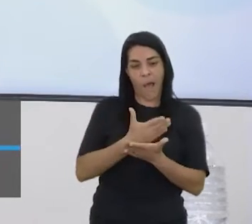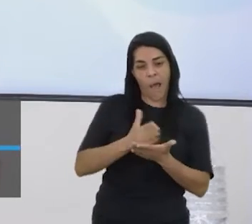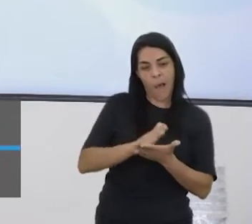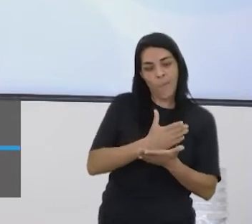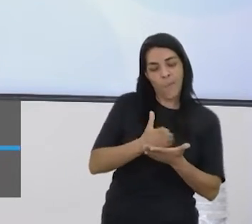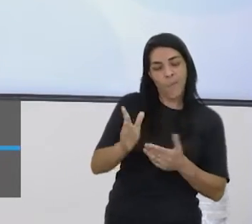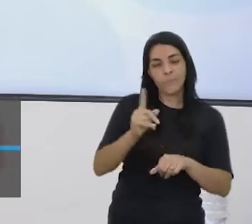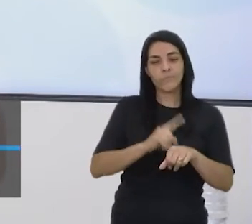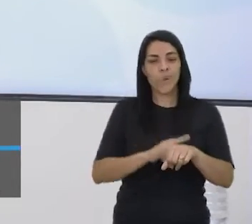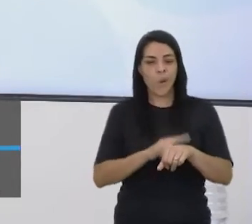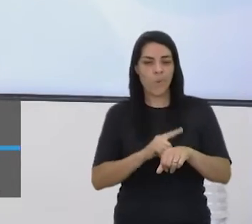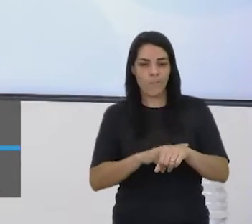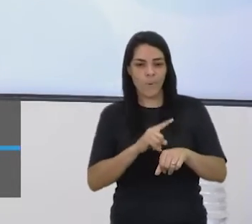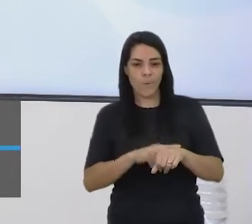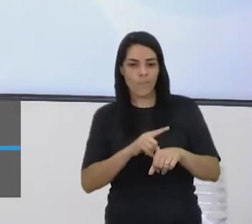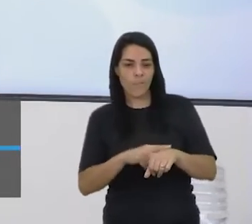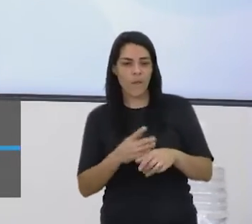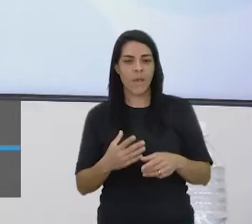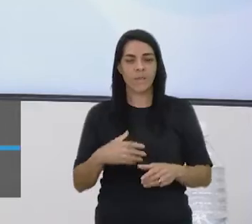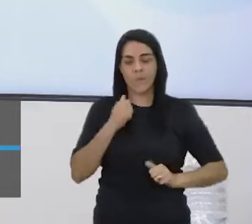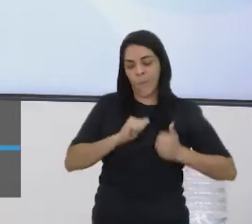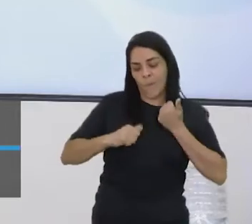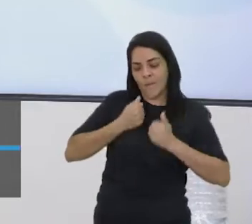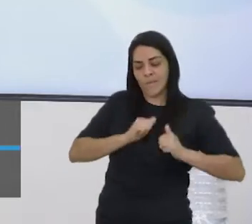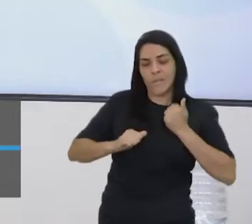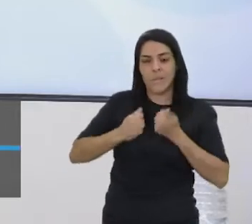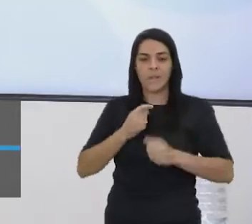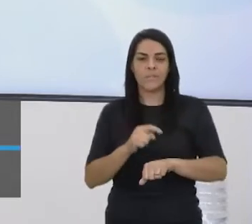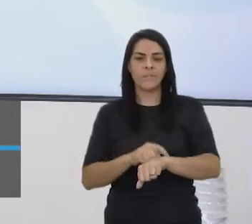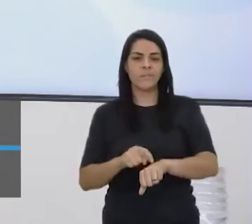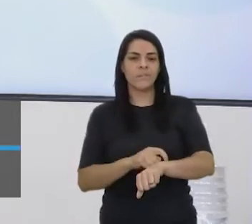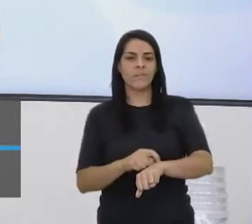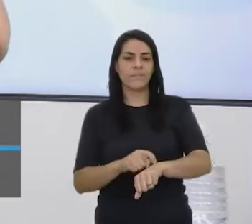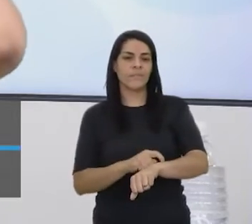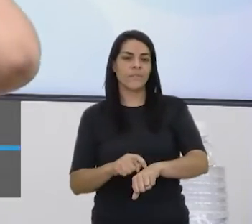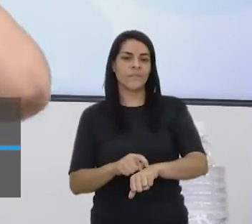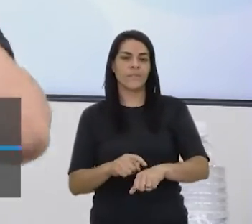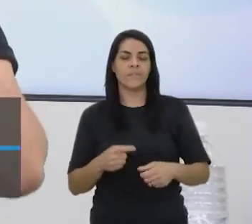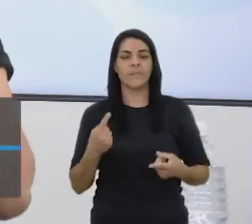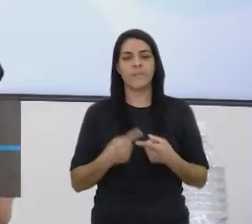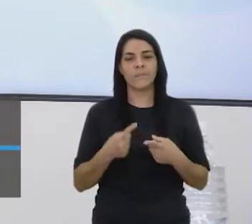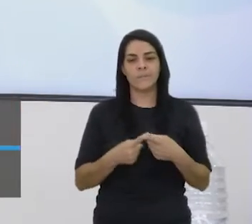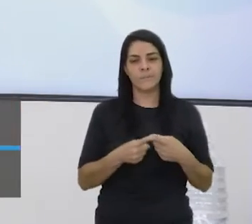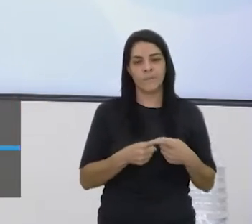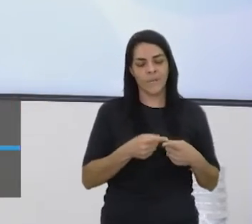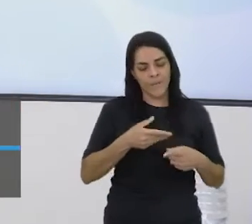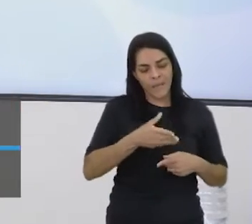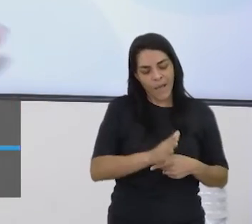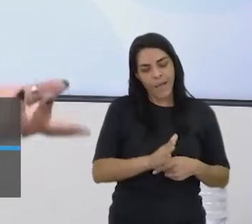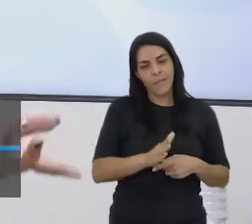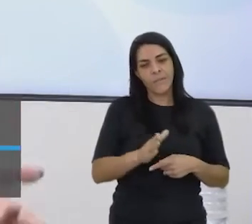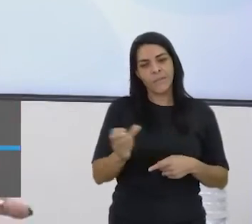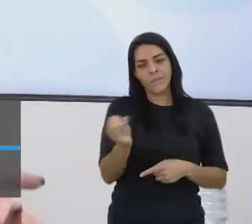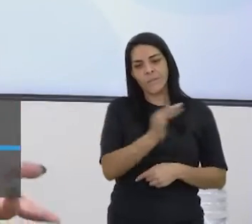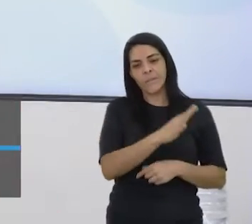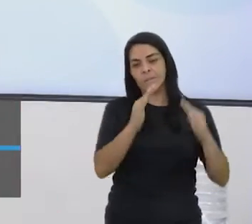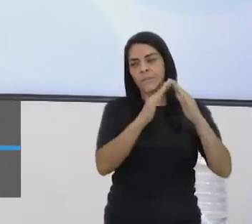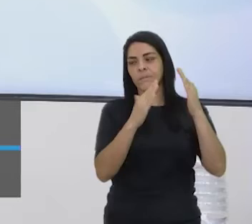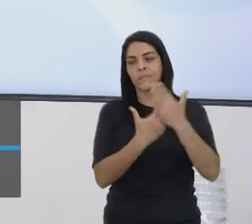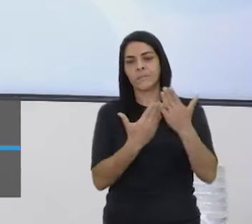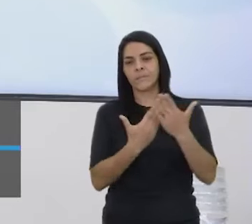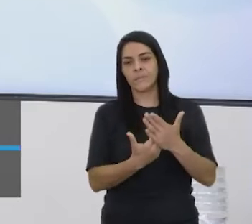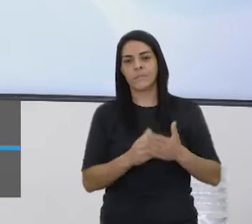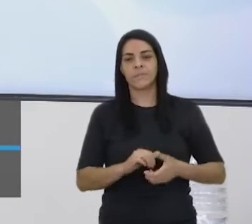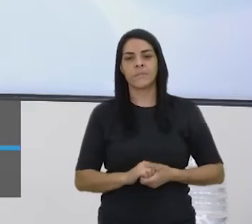assim com envolvimento de uma ansiedade no nervosismo porque às vezes vocês estão indo para uma nova escola enfim né cada um de vocês aí